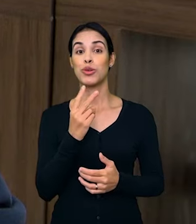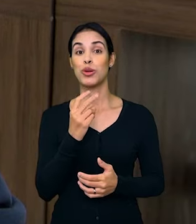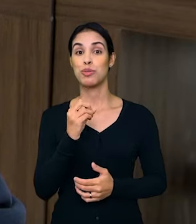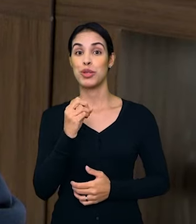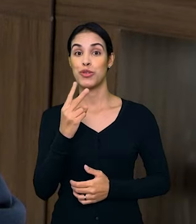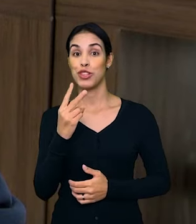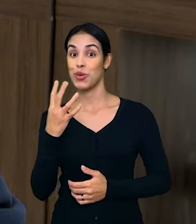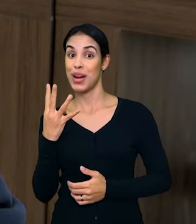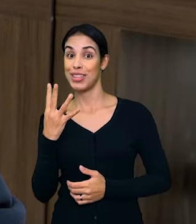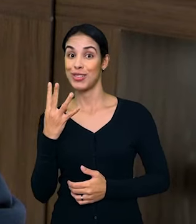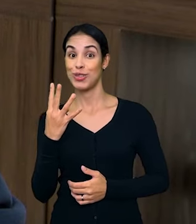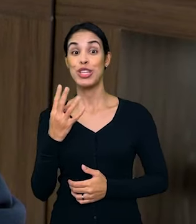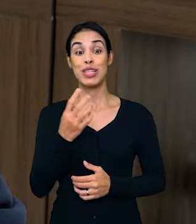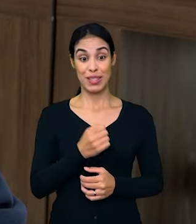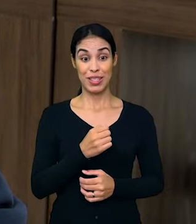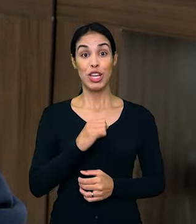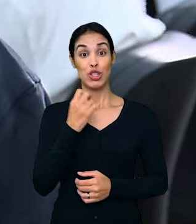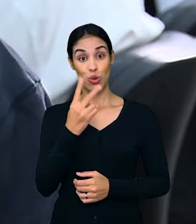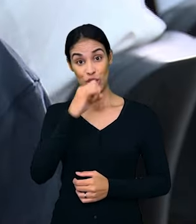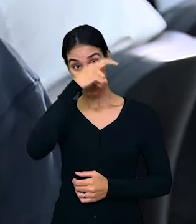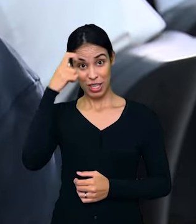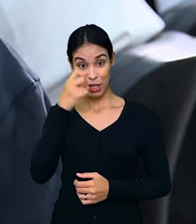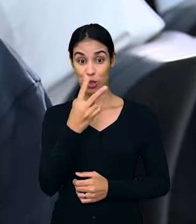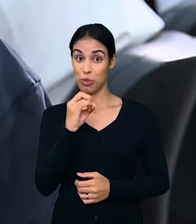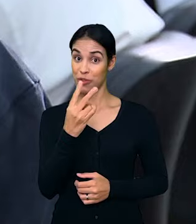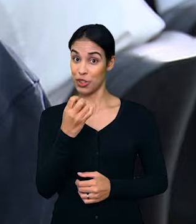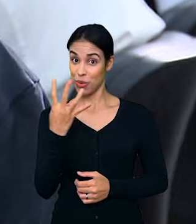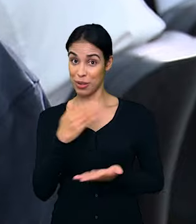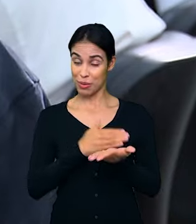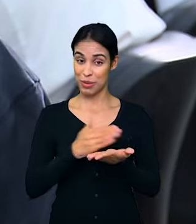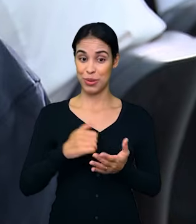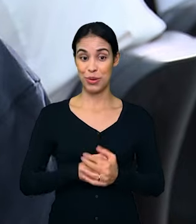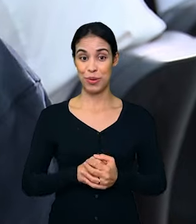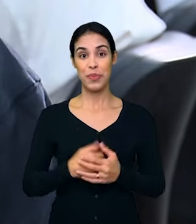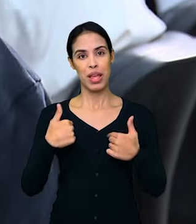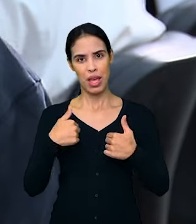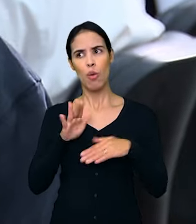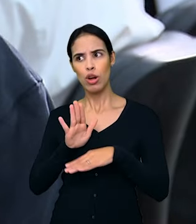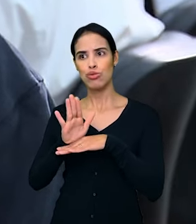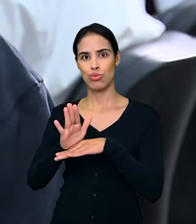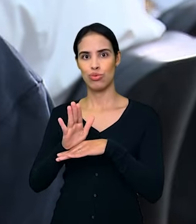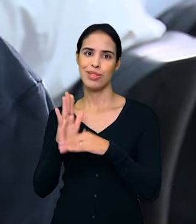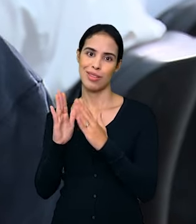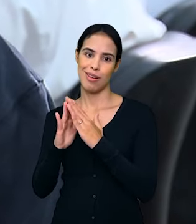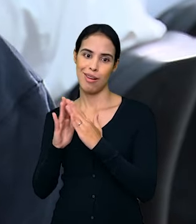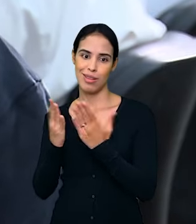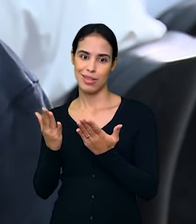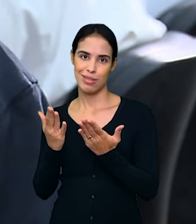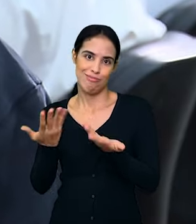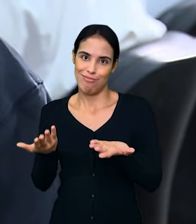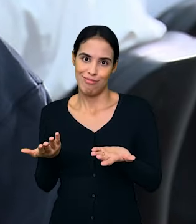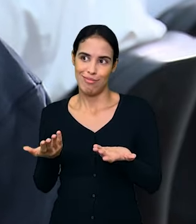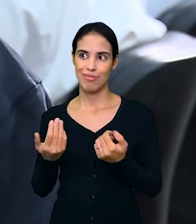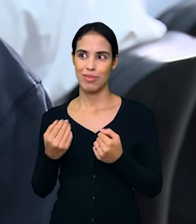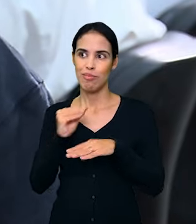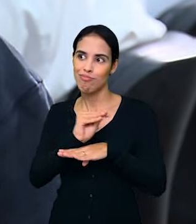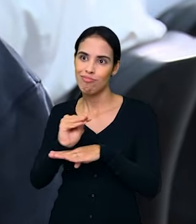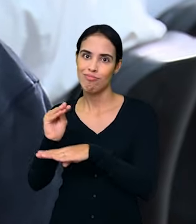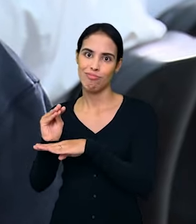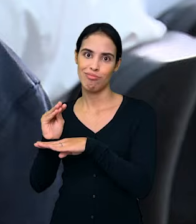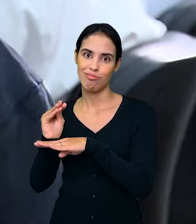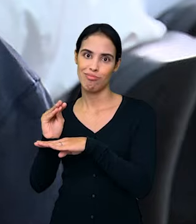Um presente de ano novo não só para ele. Eu ajudo em casa, né? Tem que ajudar, não tem como. Até porque eles sempre me ajudaram, então